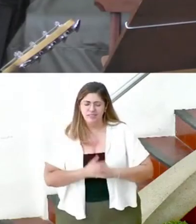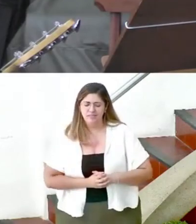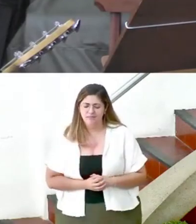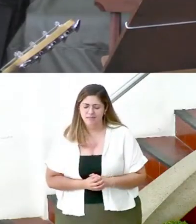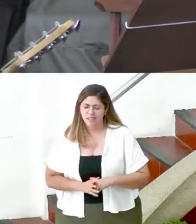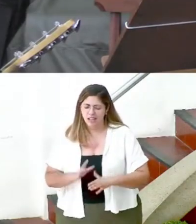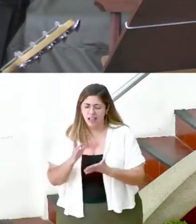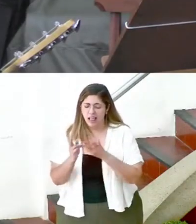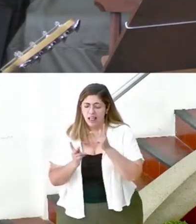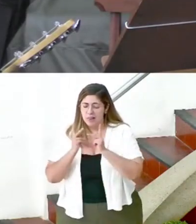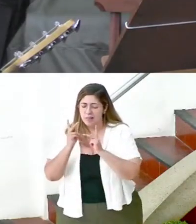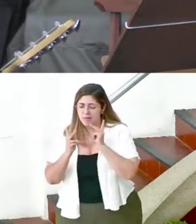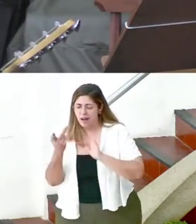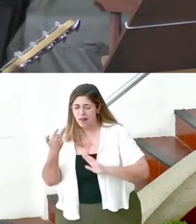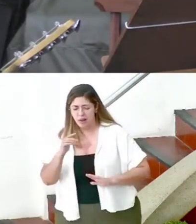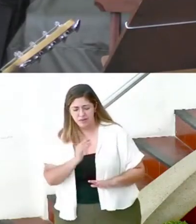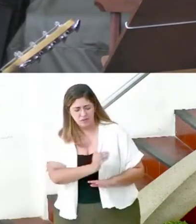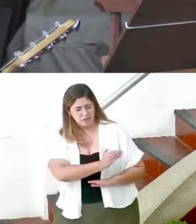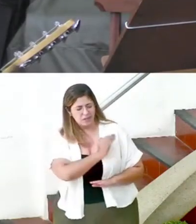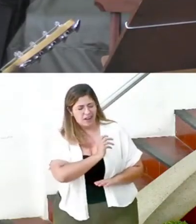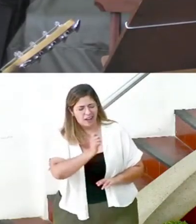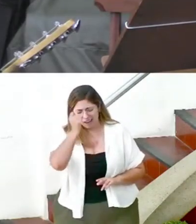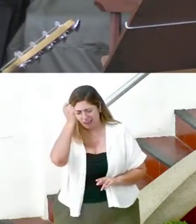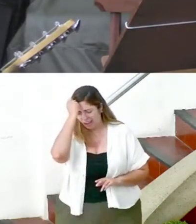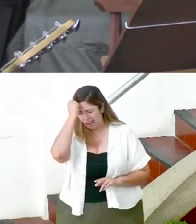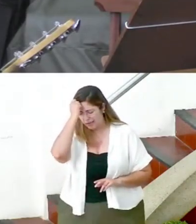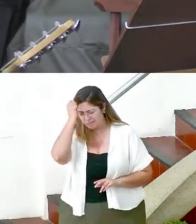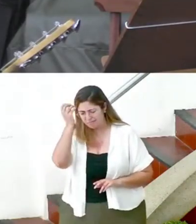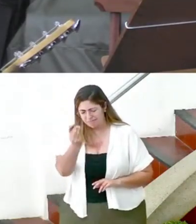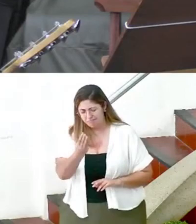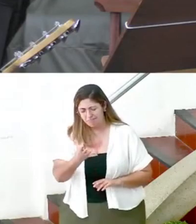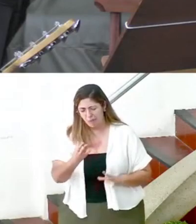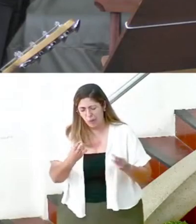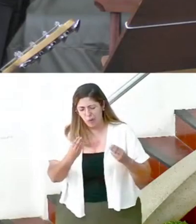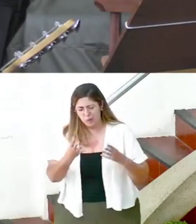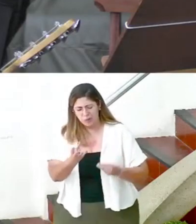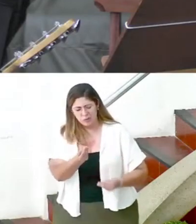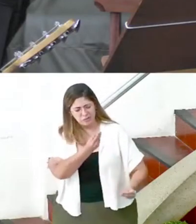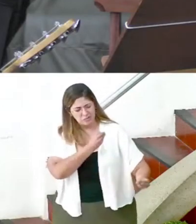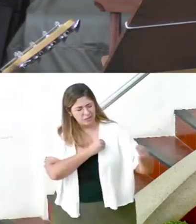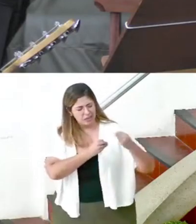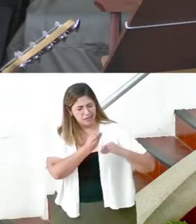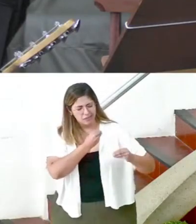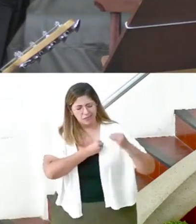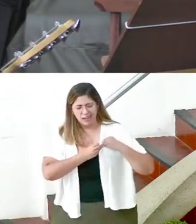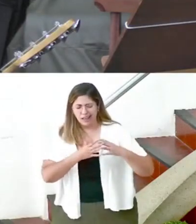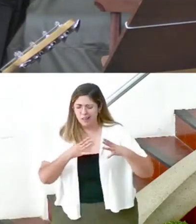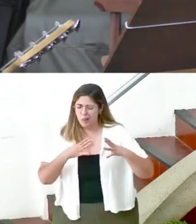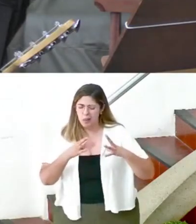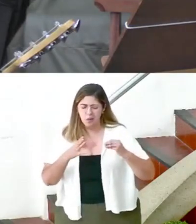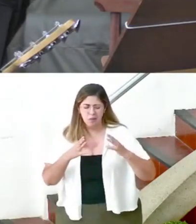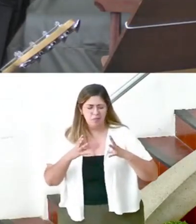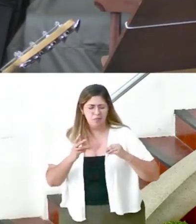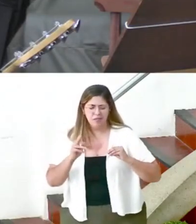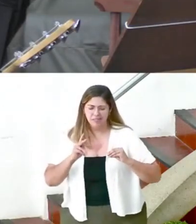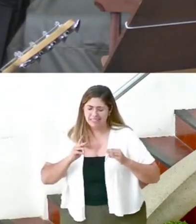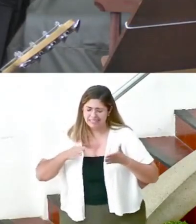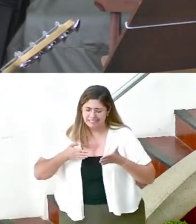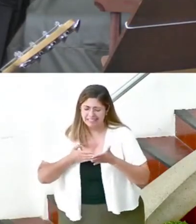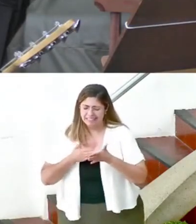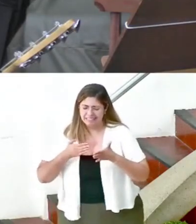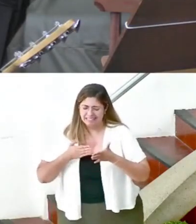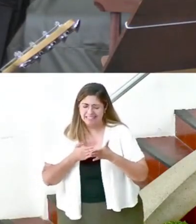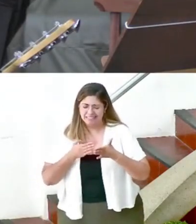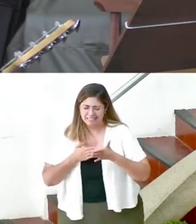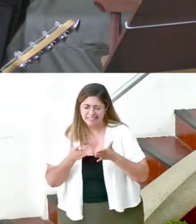nossos corações, nós ainda precisamos nos arrepender de tantos pecados. Homens e mulheres ainda estão insistindo nos seus pecados, achando que o Senhor,